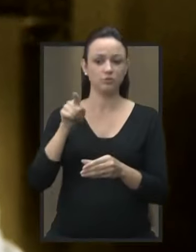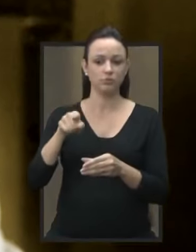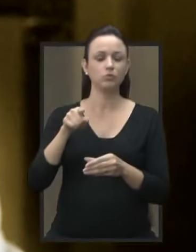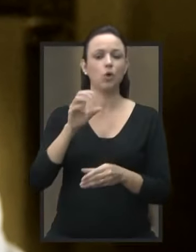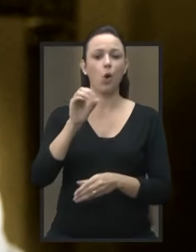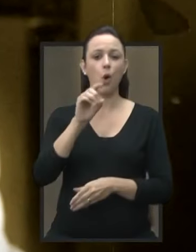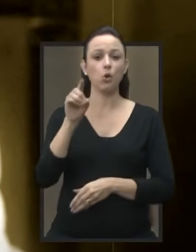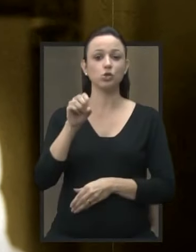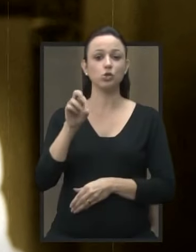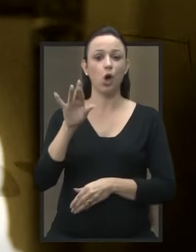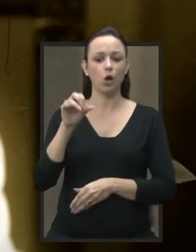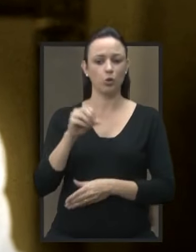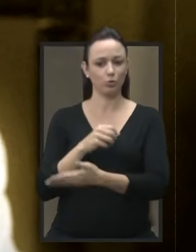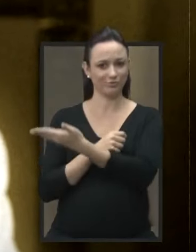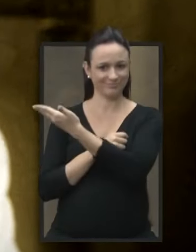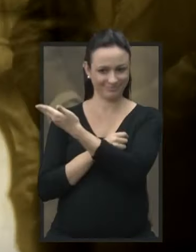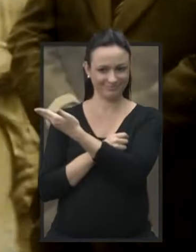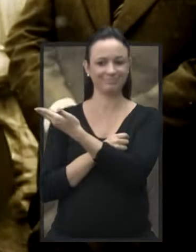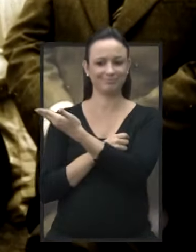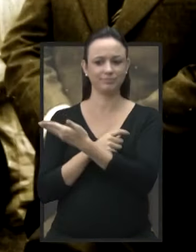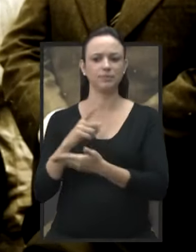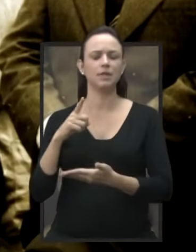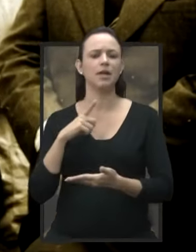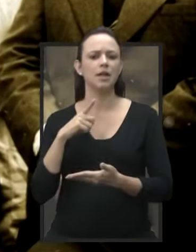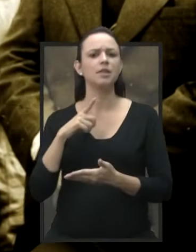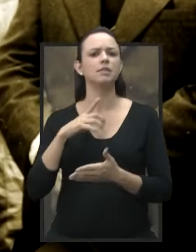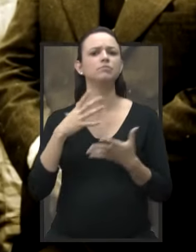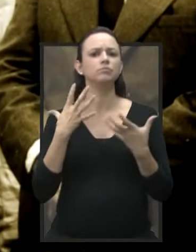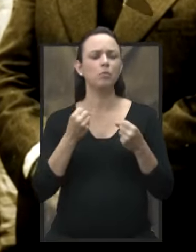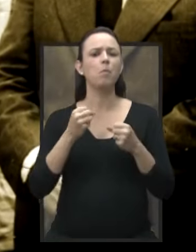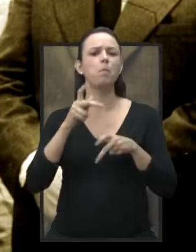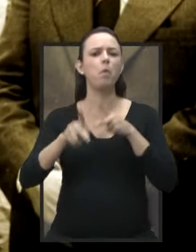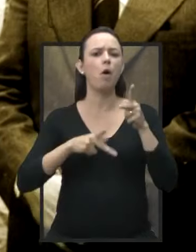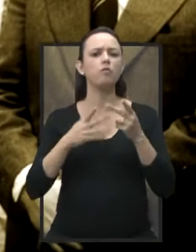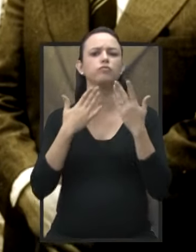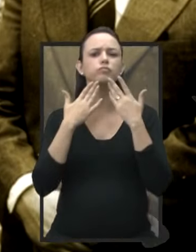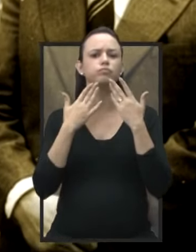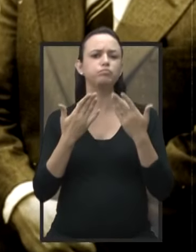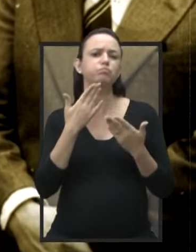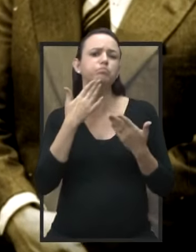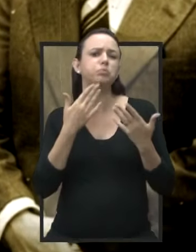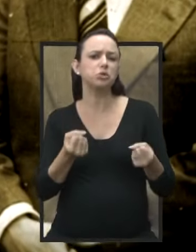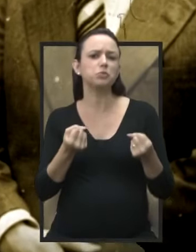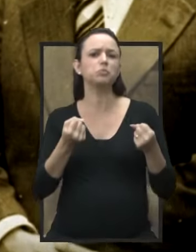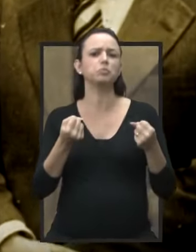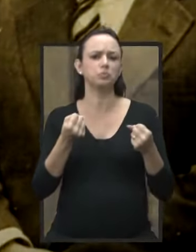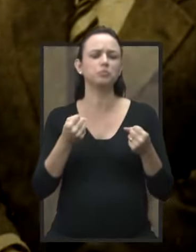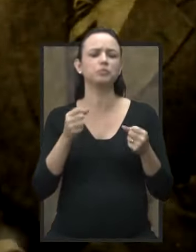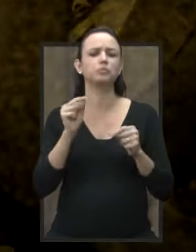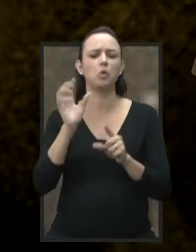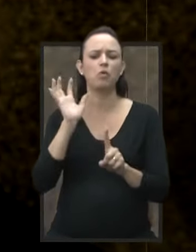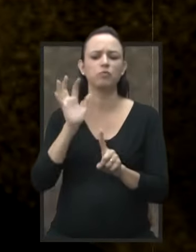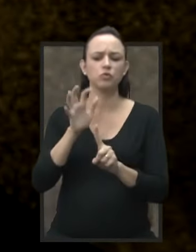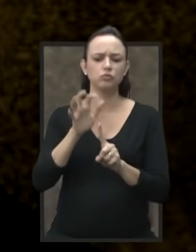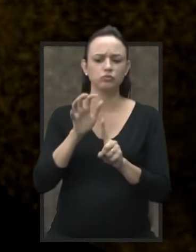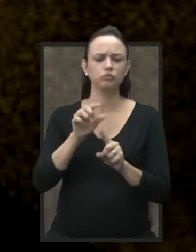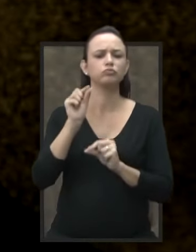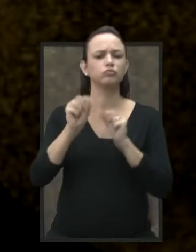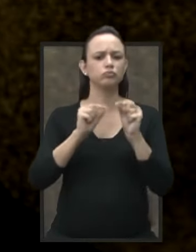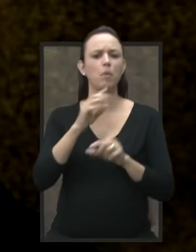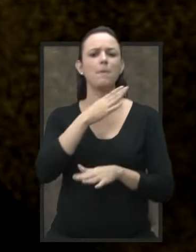eleição de Osório Ribeiro de Barros Neves teria atendido ao clamor popular à época, influenciado, inclusive,